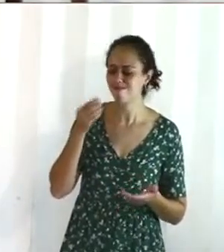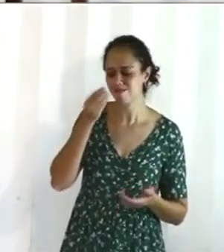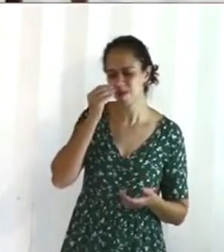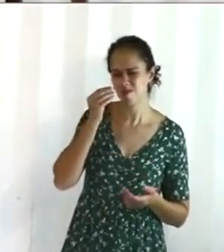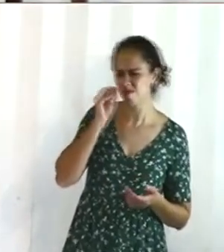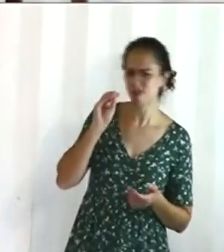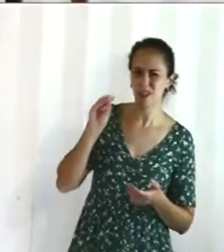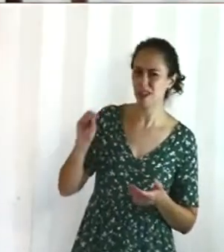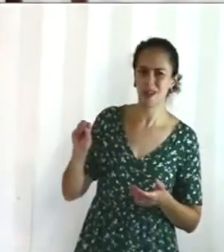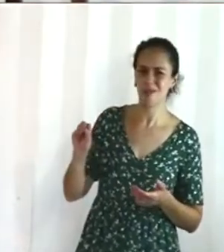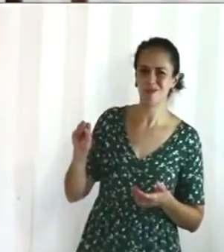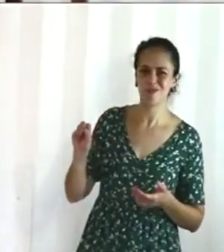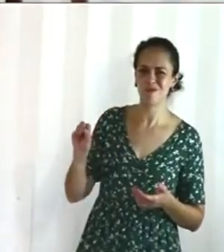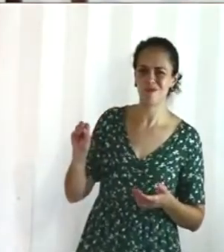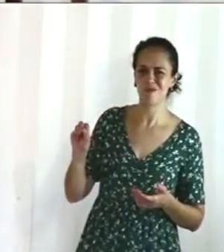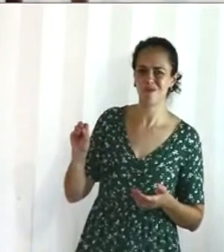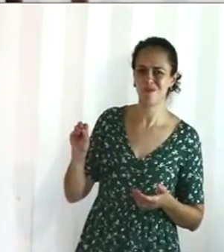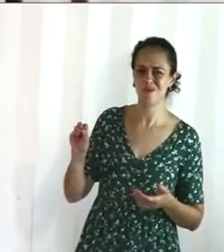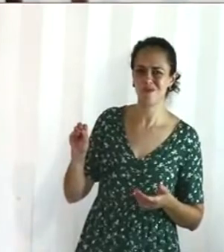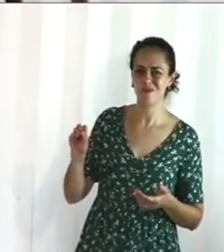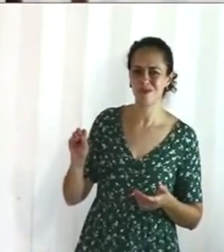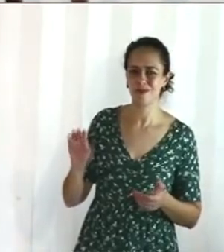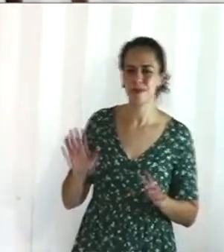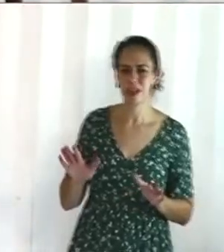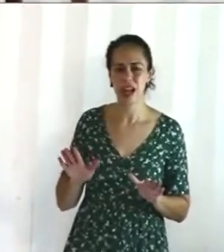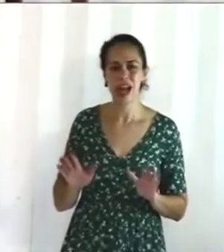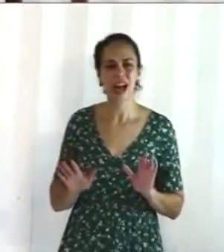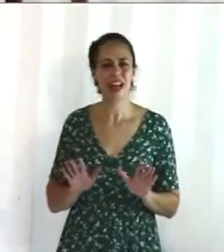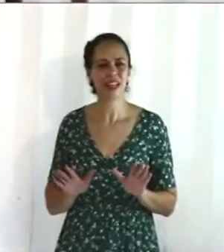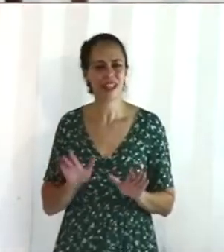Nós podemos ver isso principalmente nesse momento de Natal.